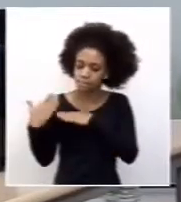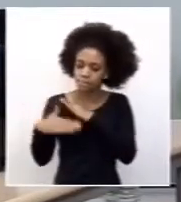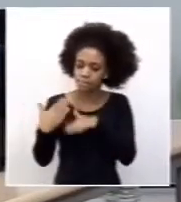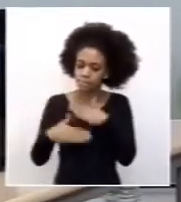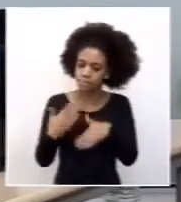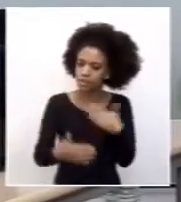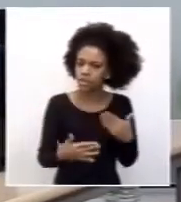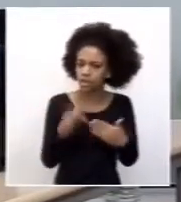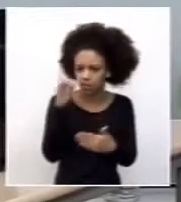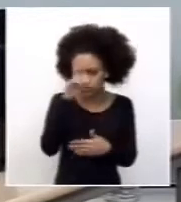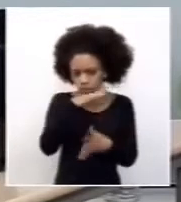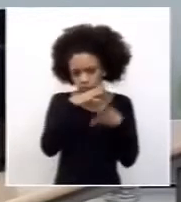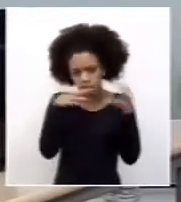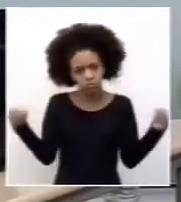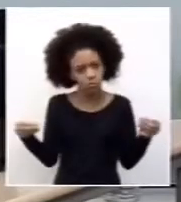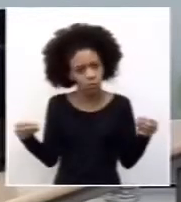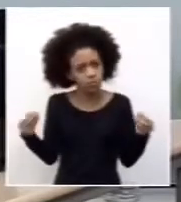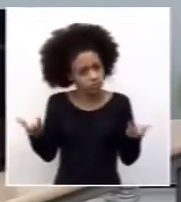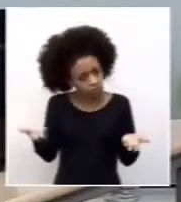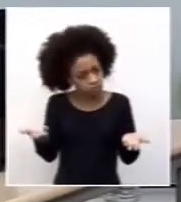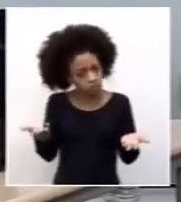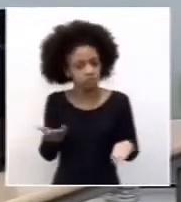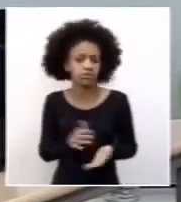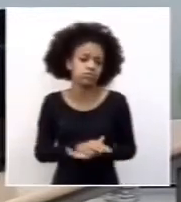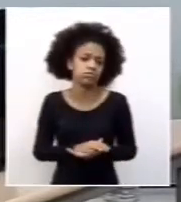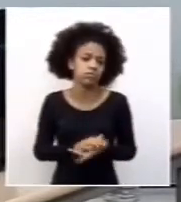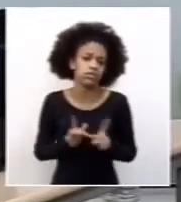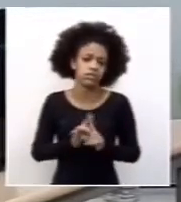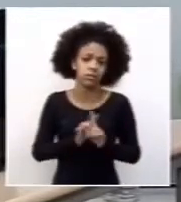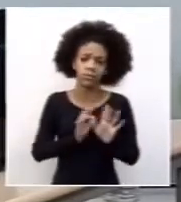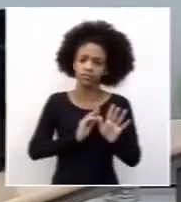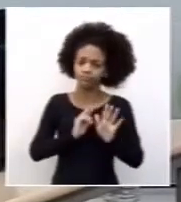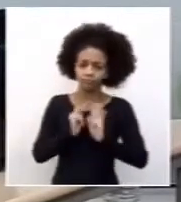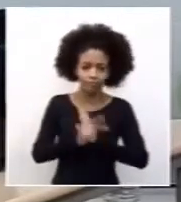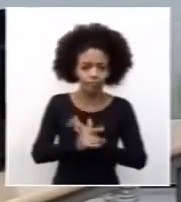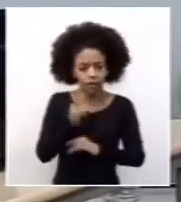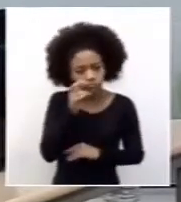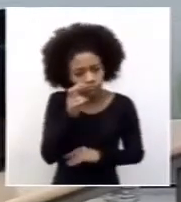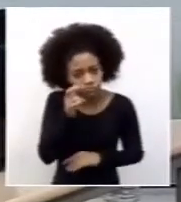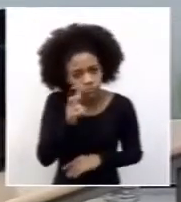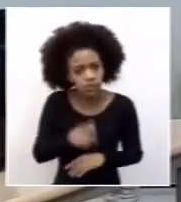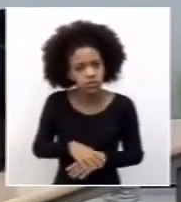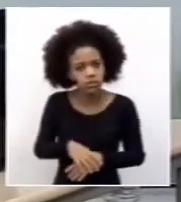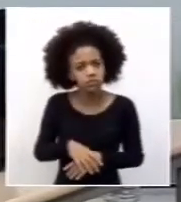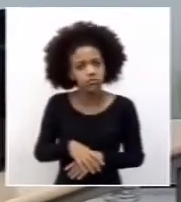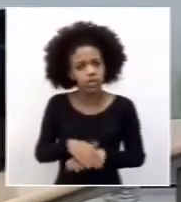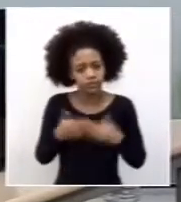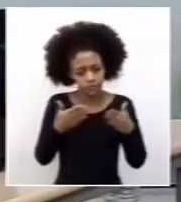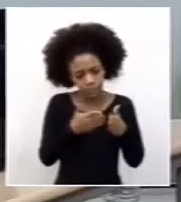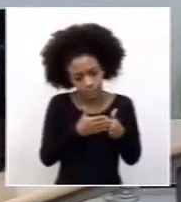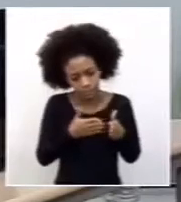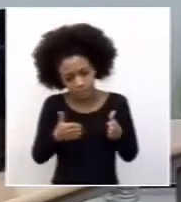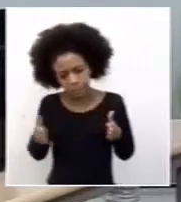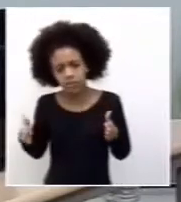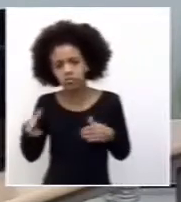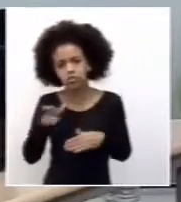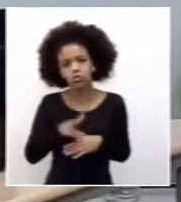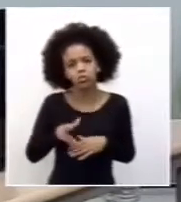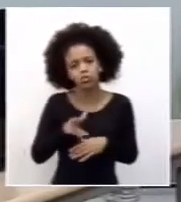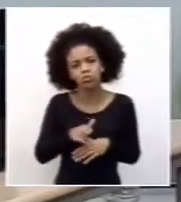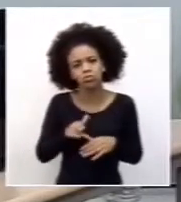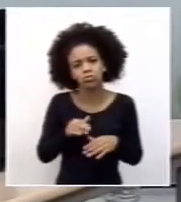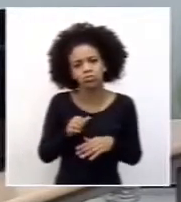essas dificuldades elas vão minimizando, né? E assim, várias coisas interessantes nesse período, quando você usa esses recursos tecnológicos,